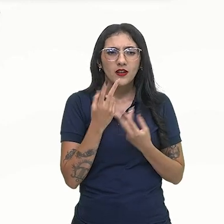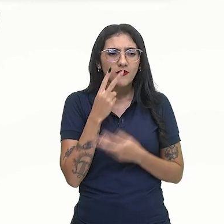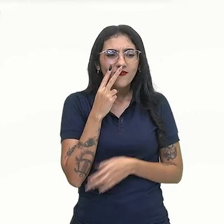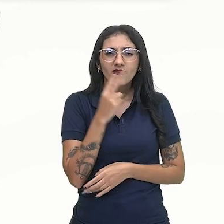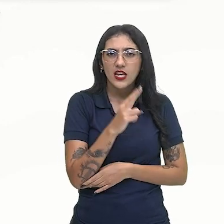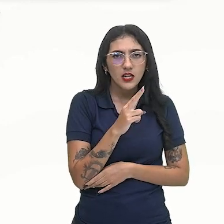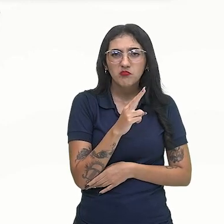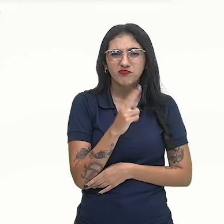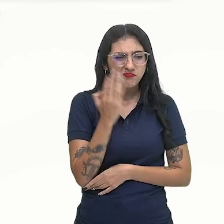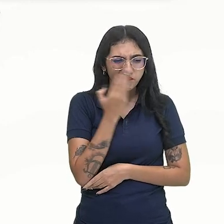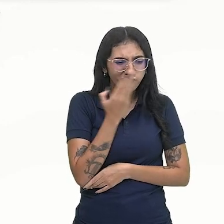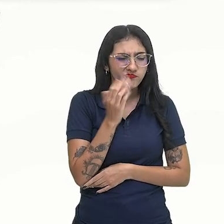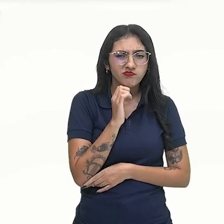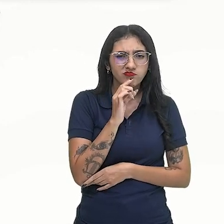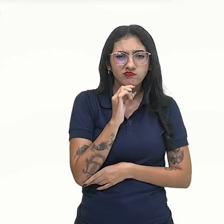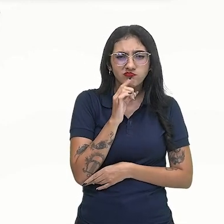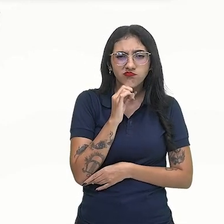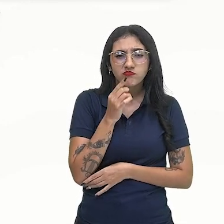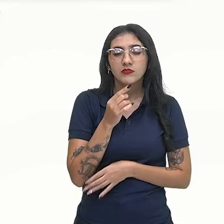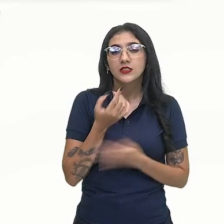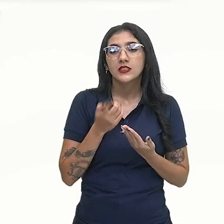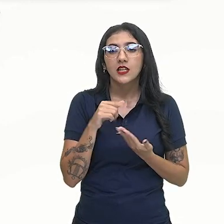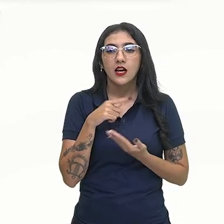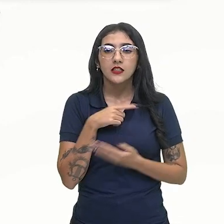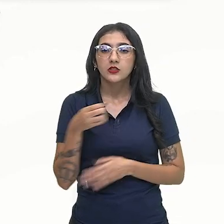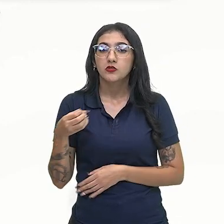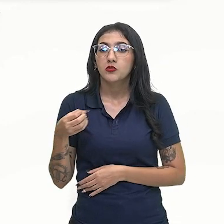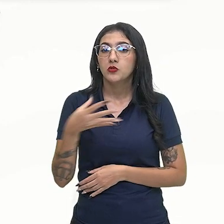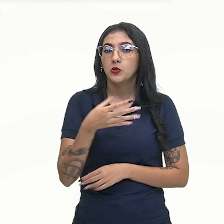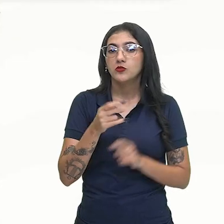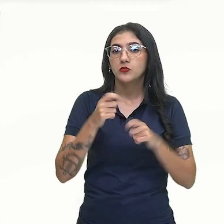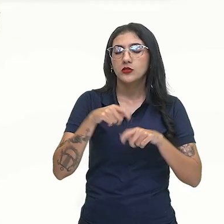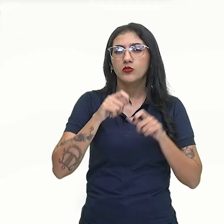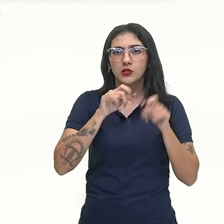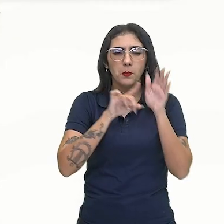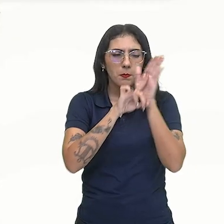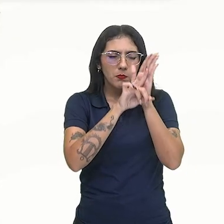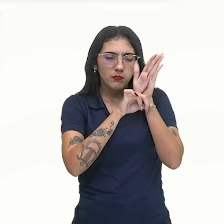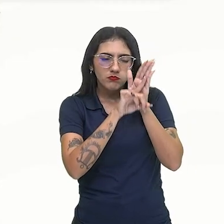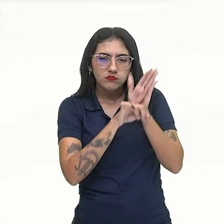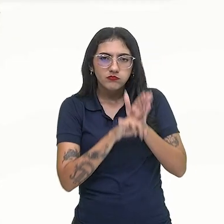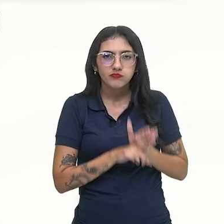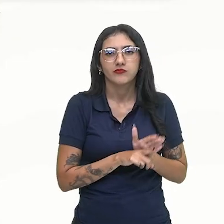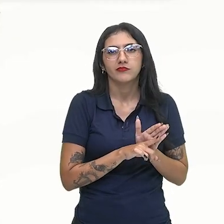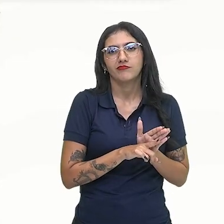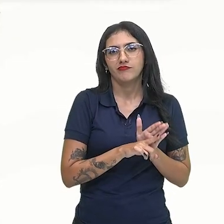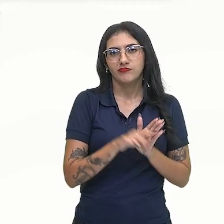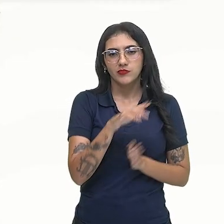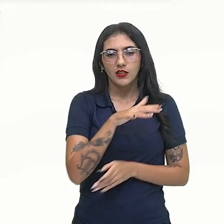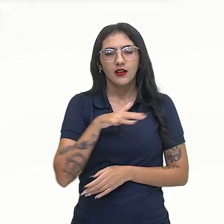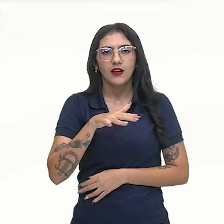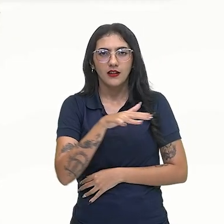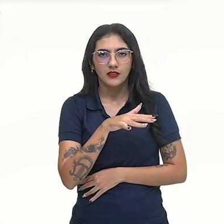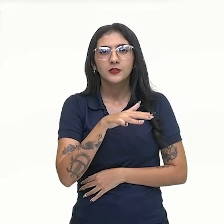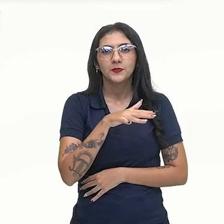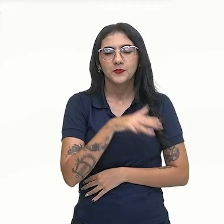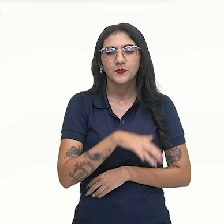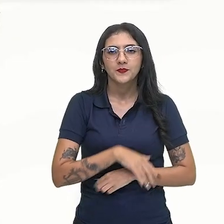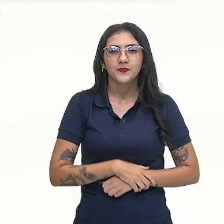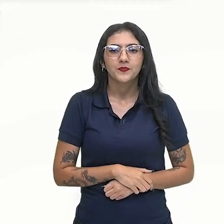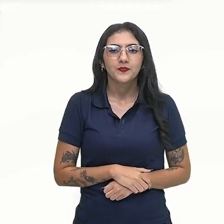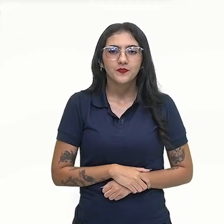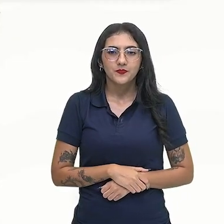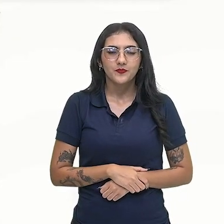isso inaugurou uma nova forma de investigar a natureza. como nós